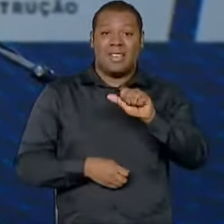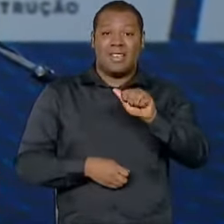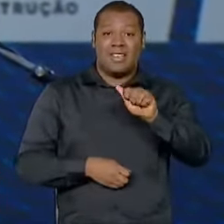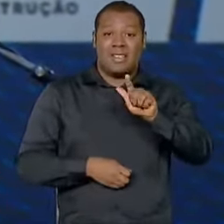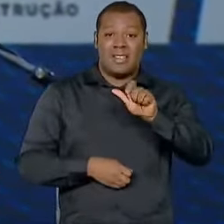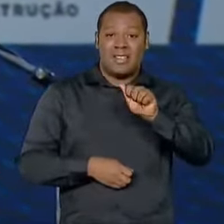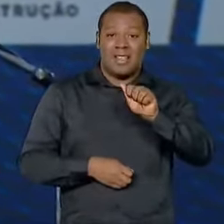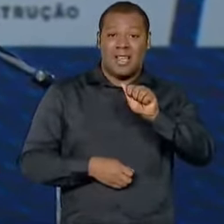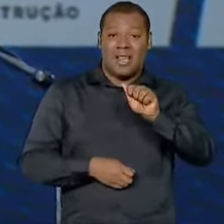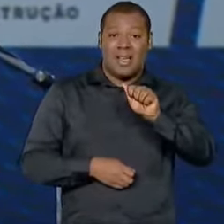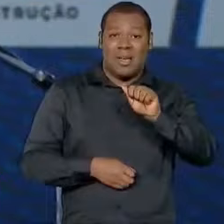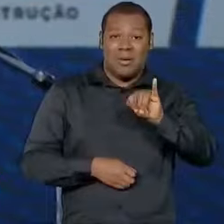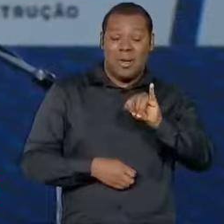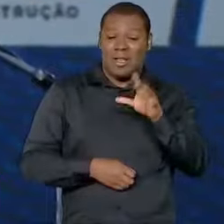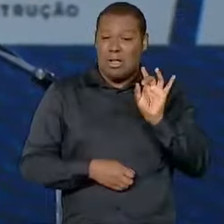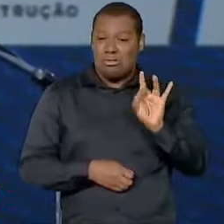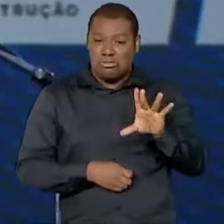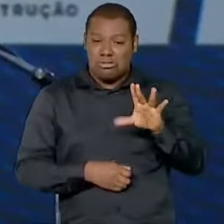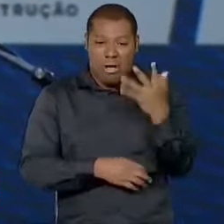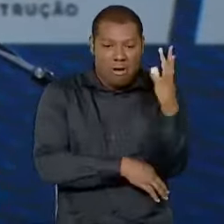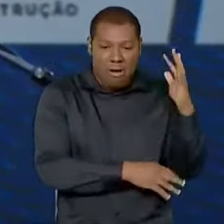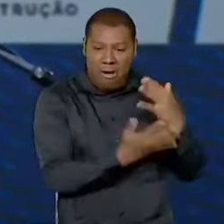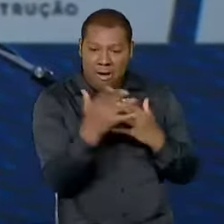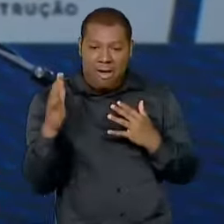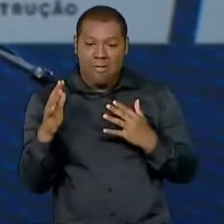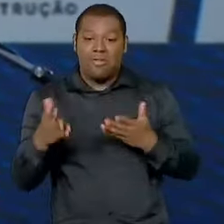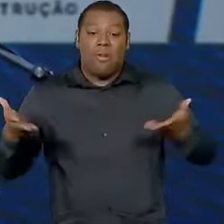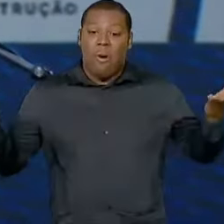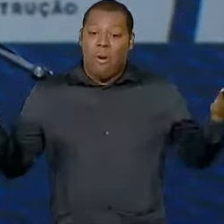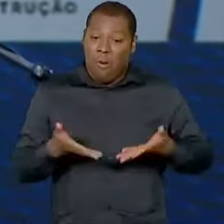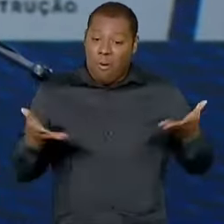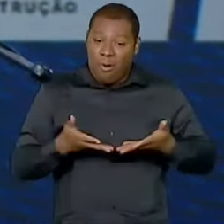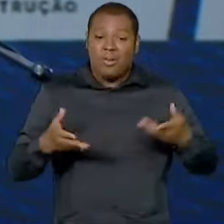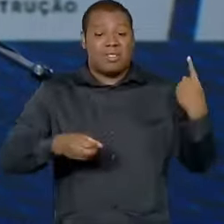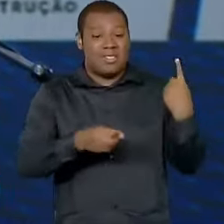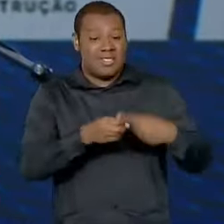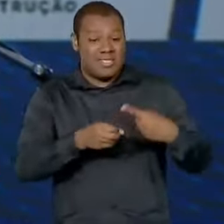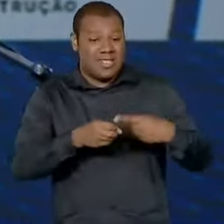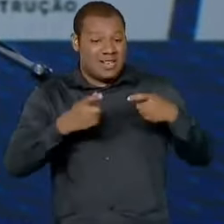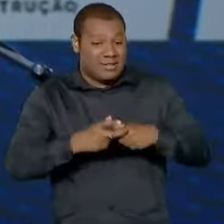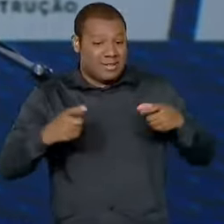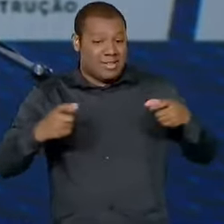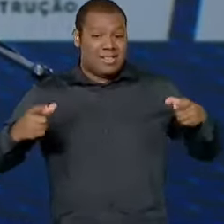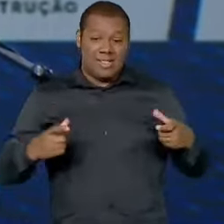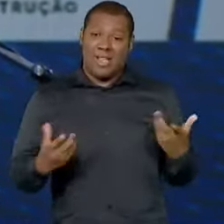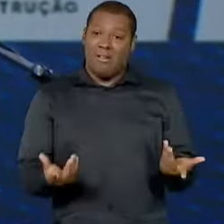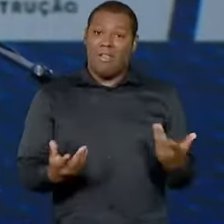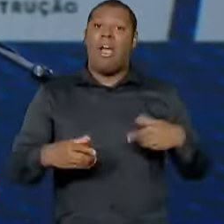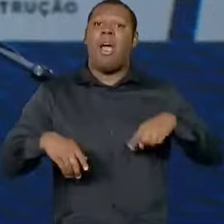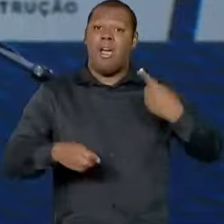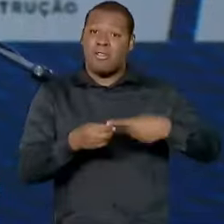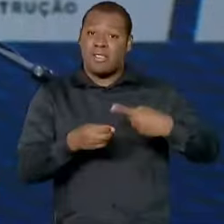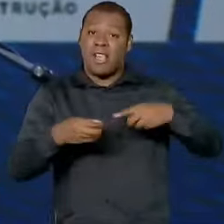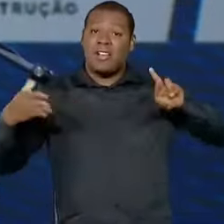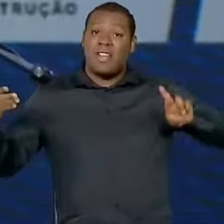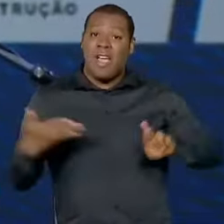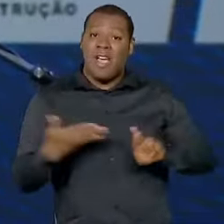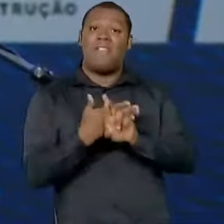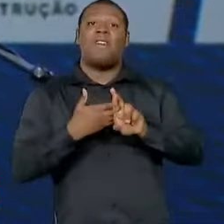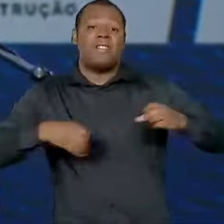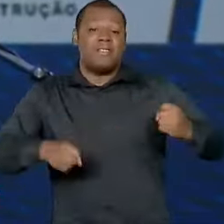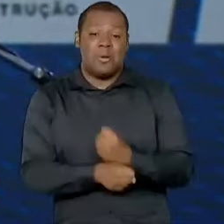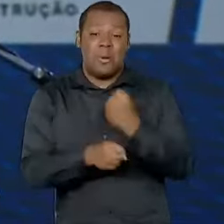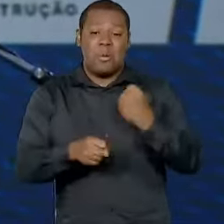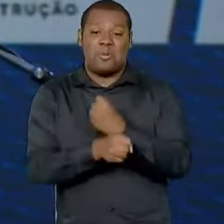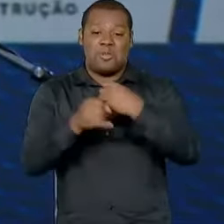e pântanos. Mas hoje é um dos estaleiros de construção de submarinos entre os mais modernos no mundo